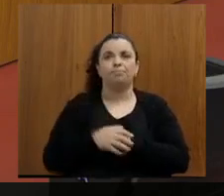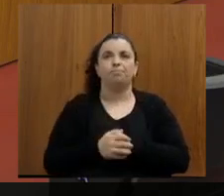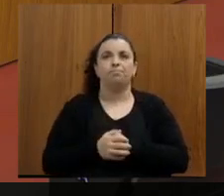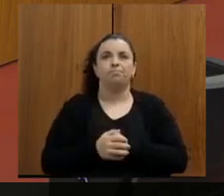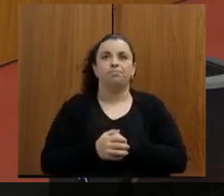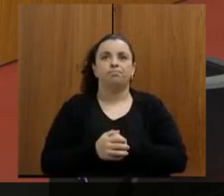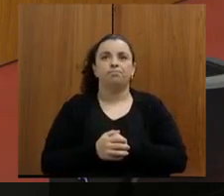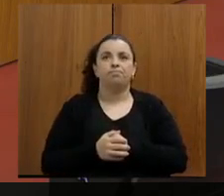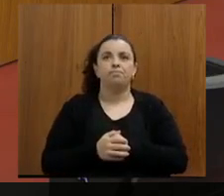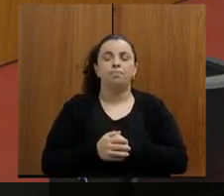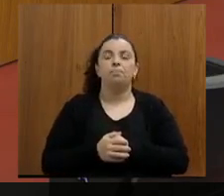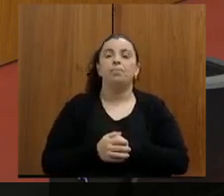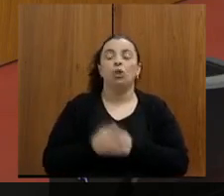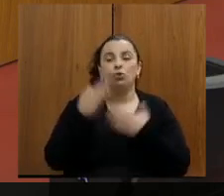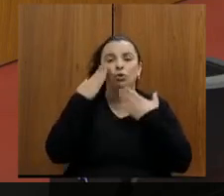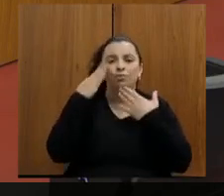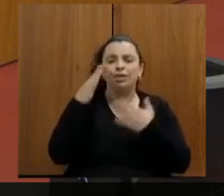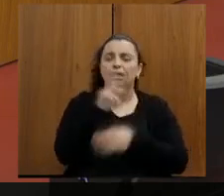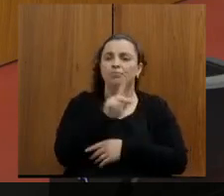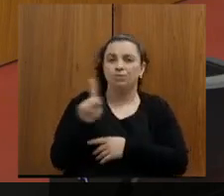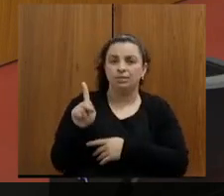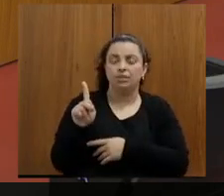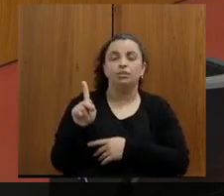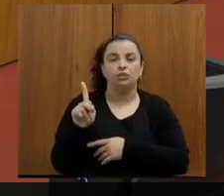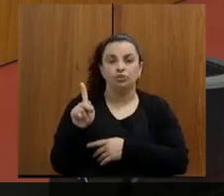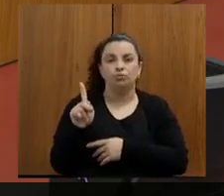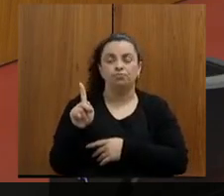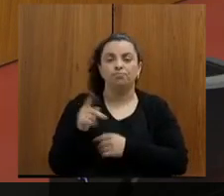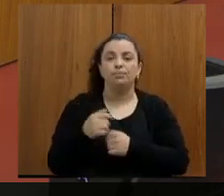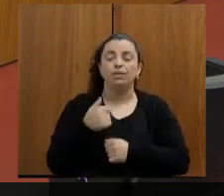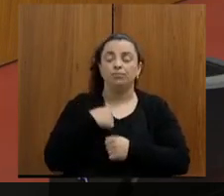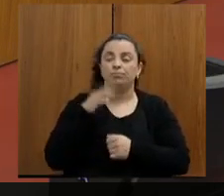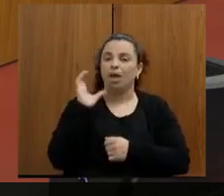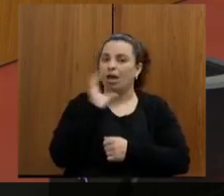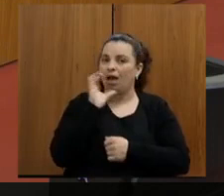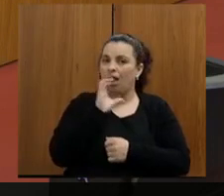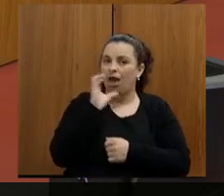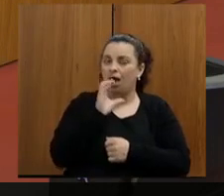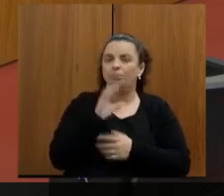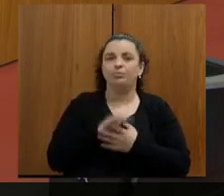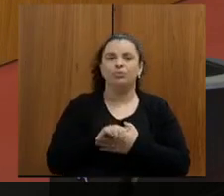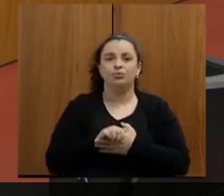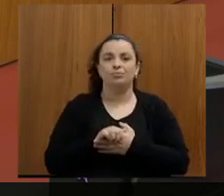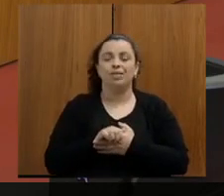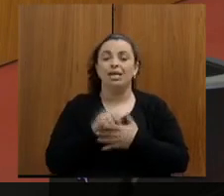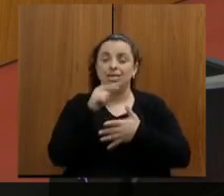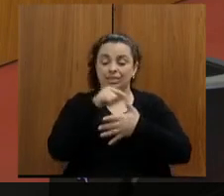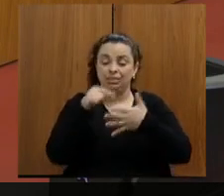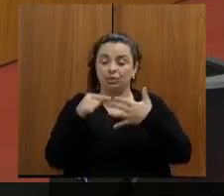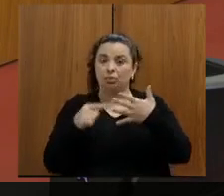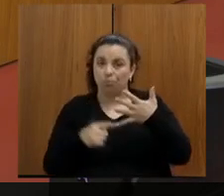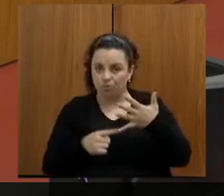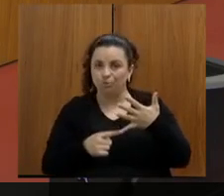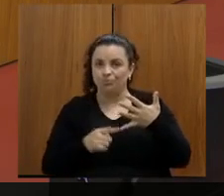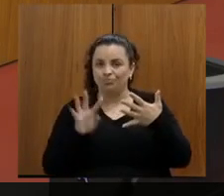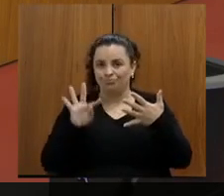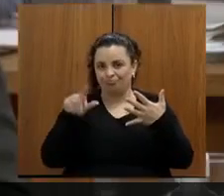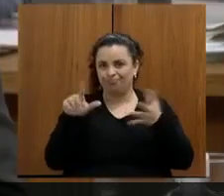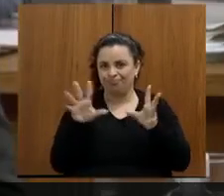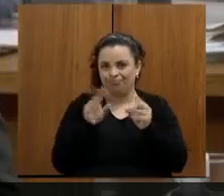senhor tem a palavra e obrigados a presidente de forma bem rápida também cinco pontos para encerramento